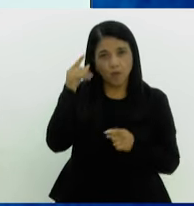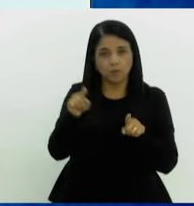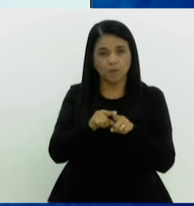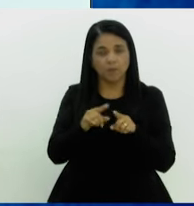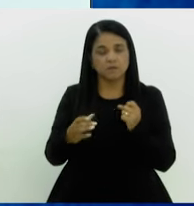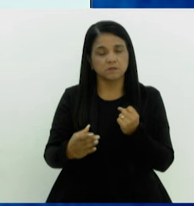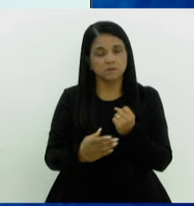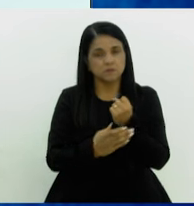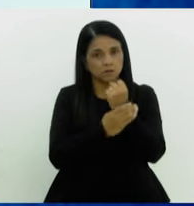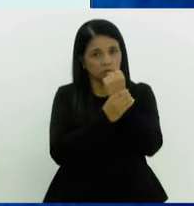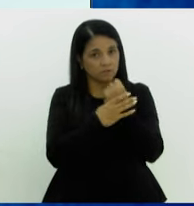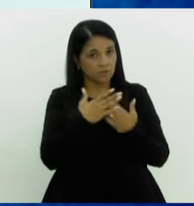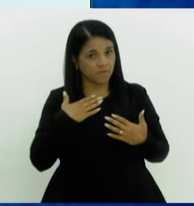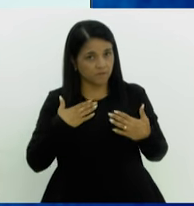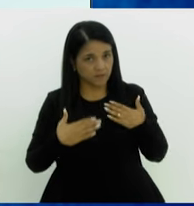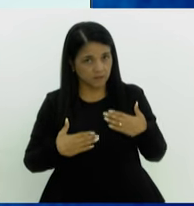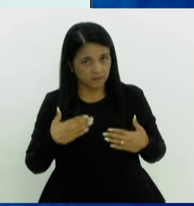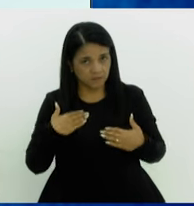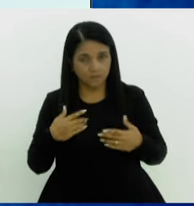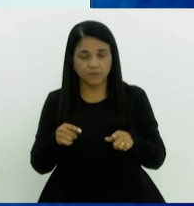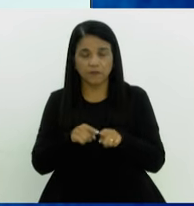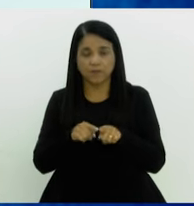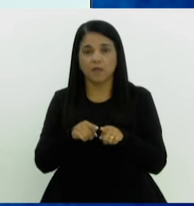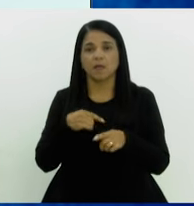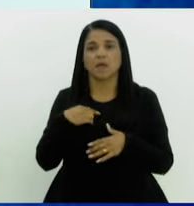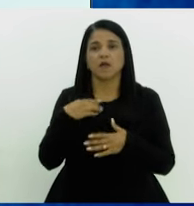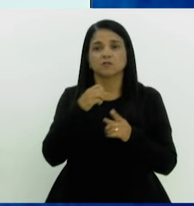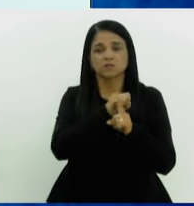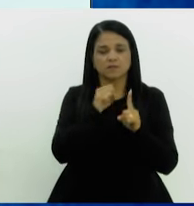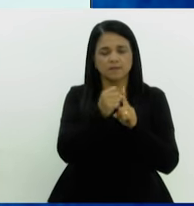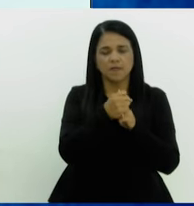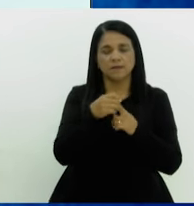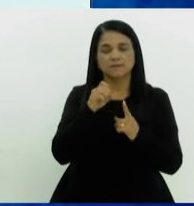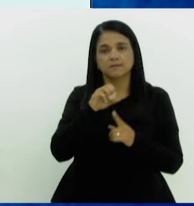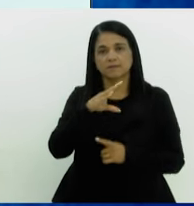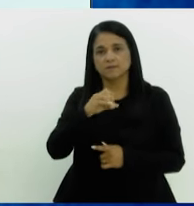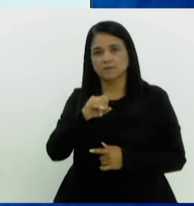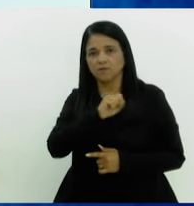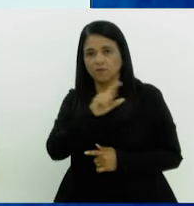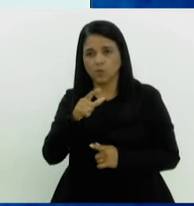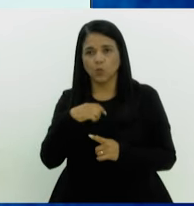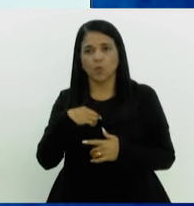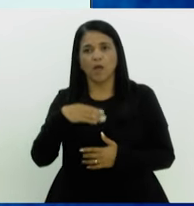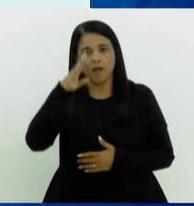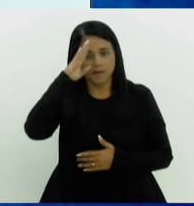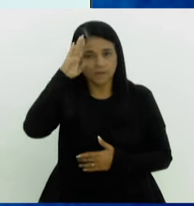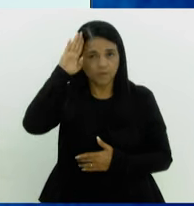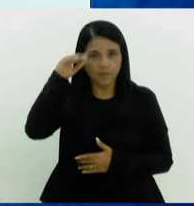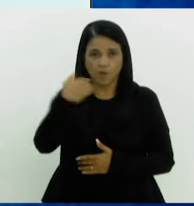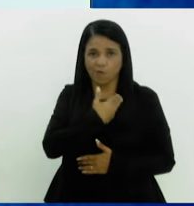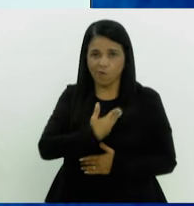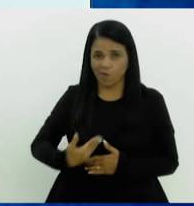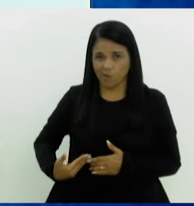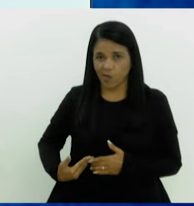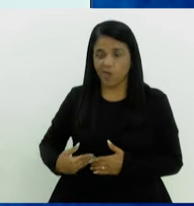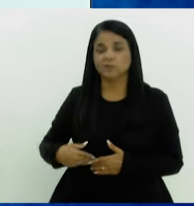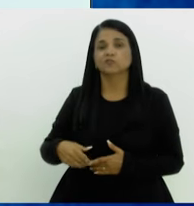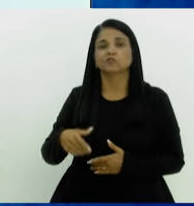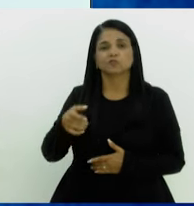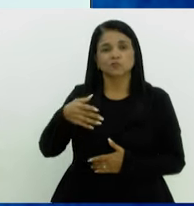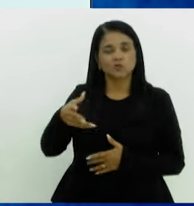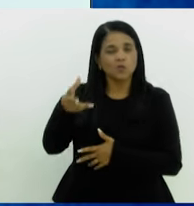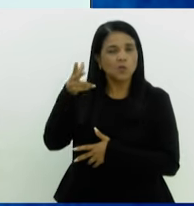física a gente escuta sociedade civil academia governos formuladores de políticas